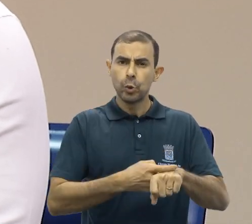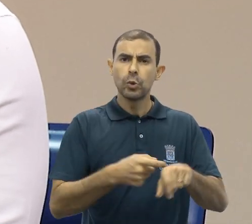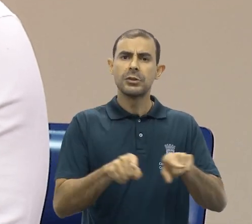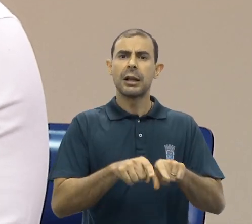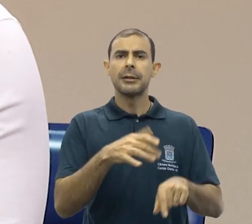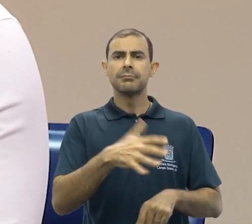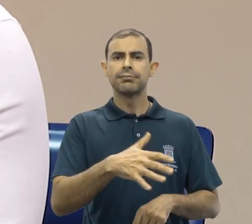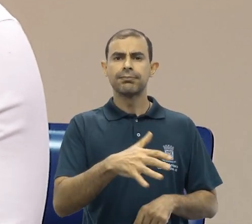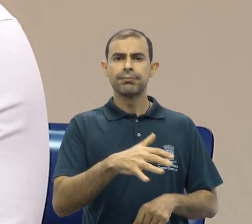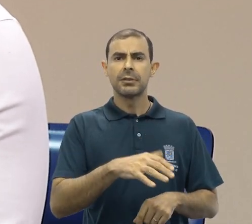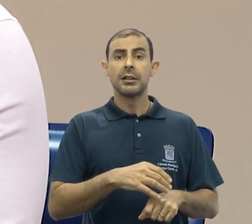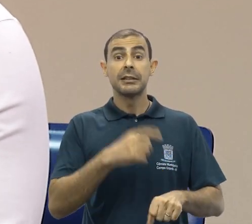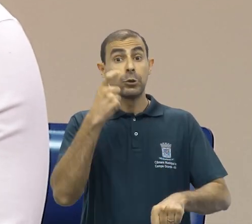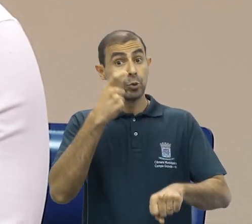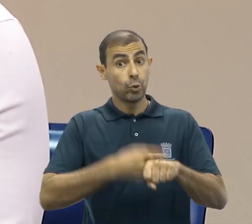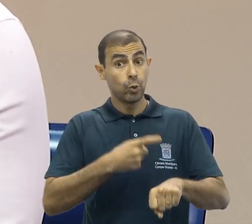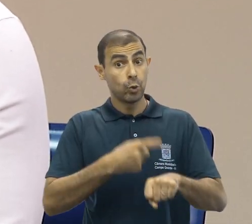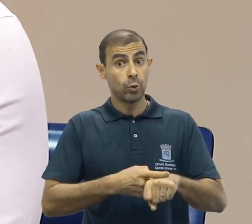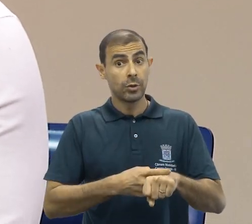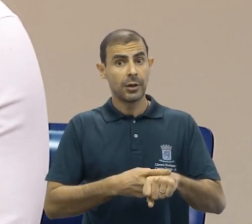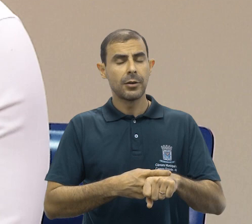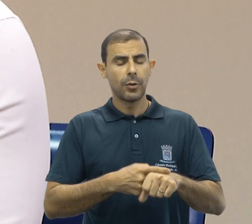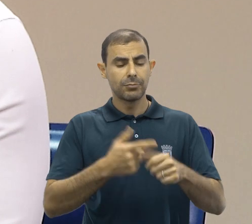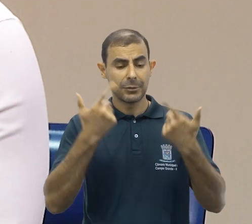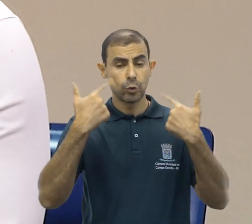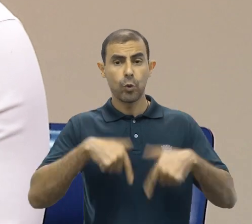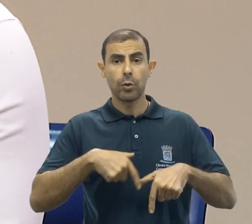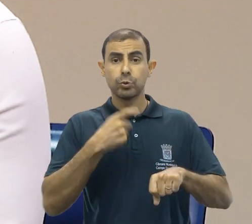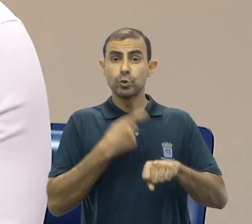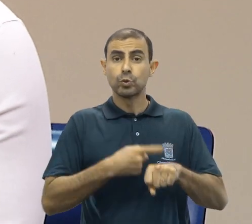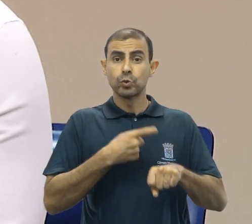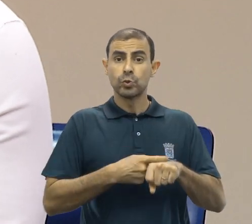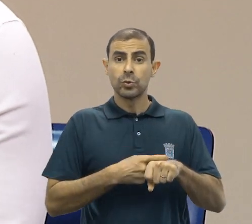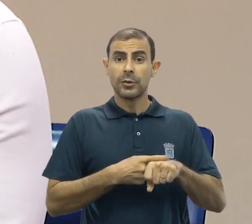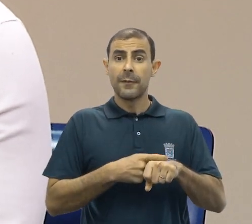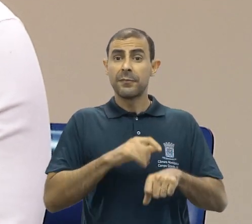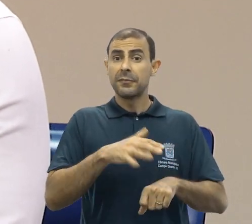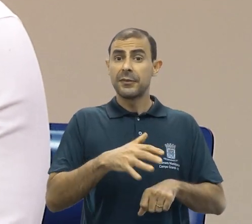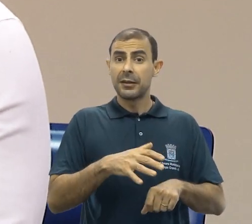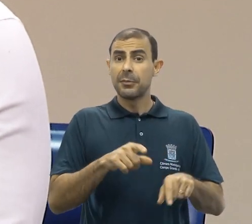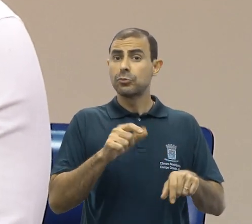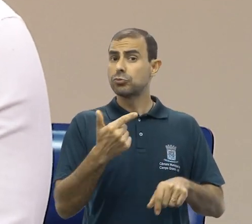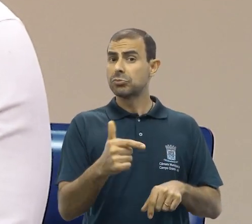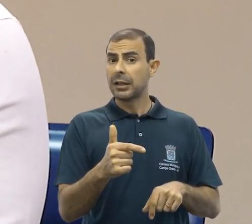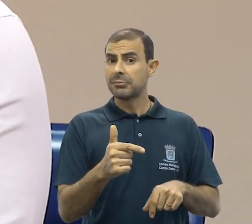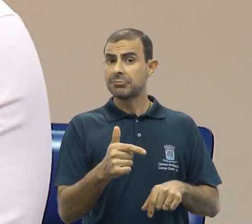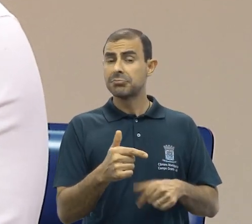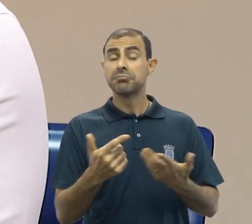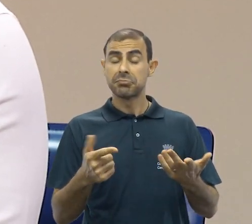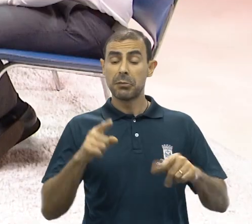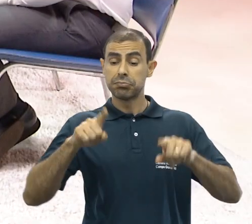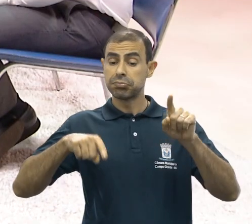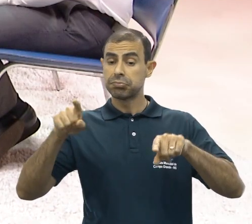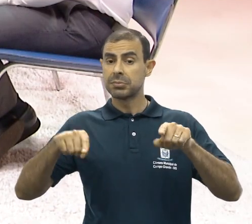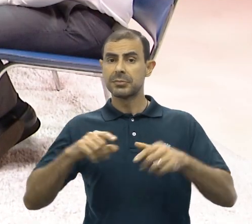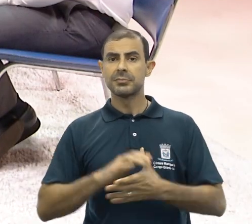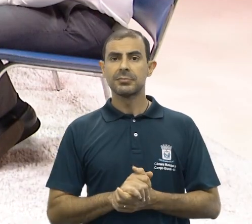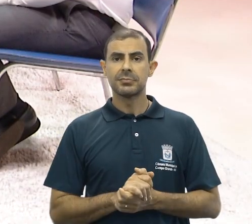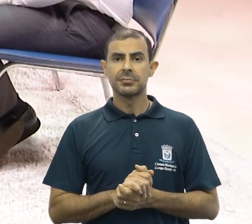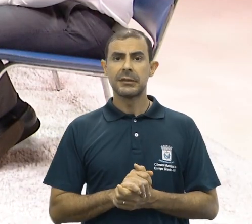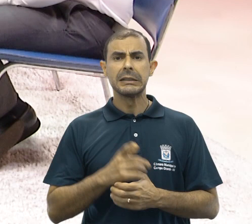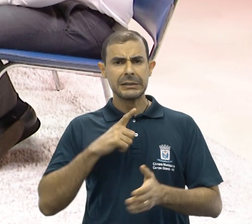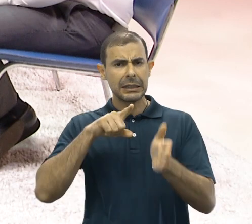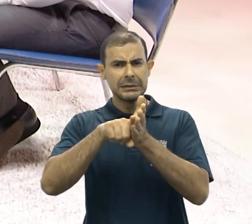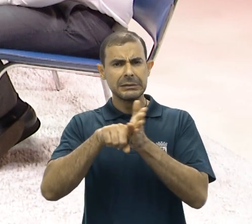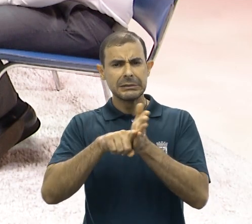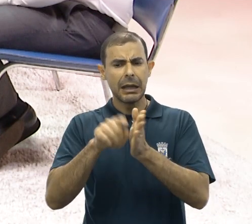conhecida. Como o nome fala, rígida cinética é que pega mais a rigidez e questão de movimento, né? Não tem um exame,